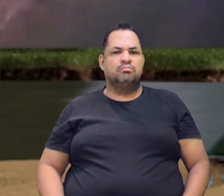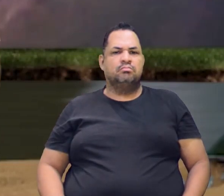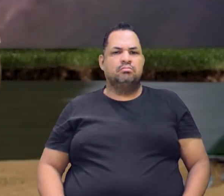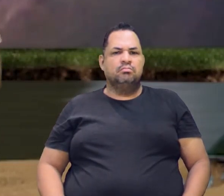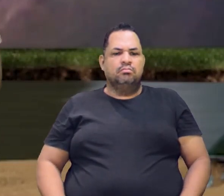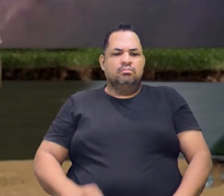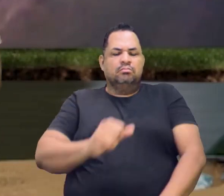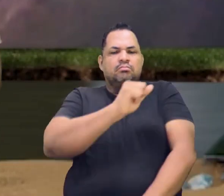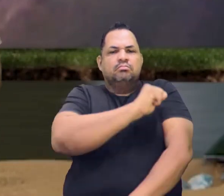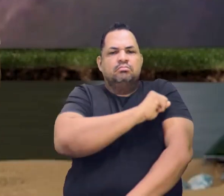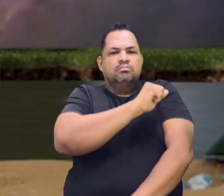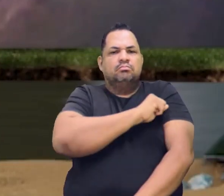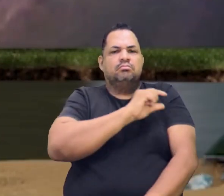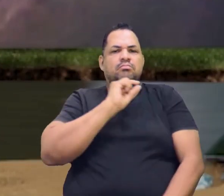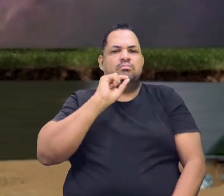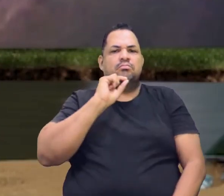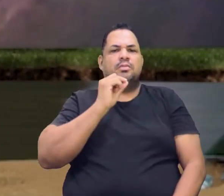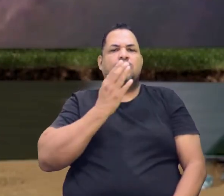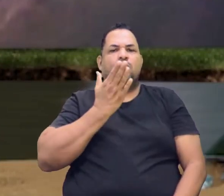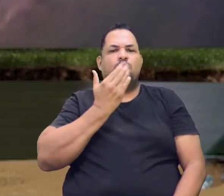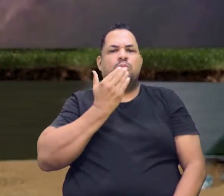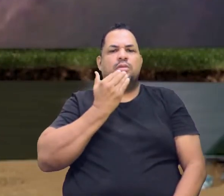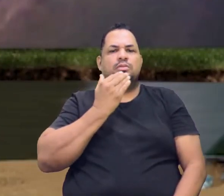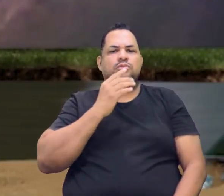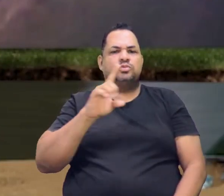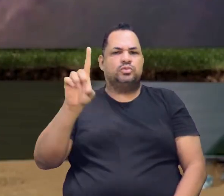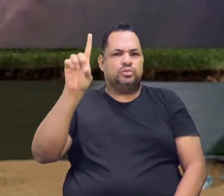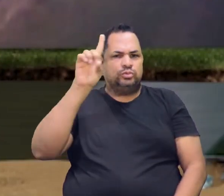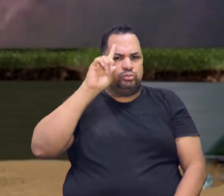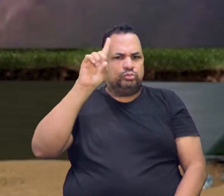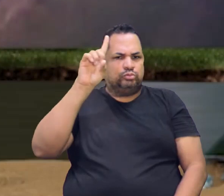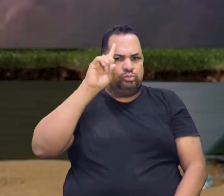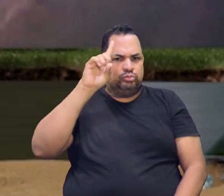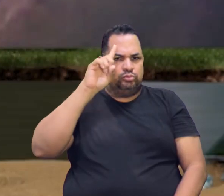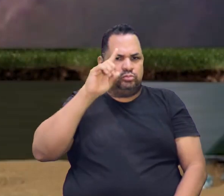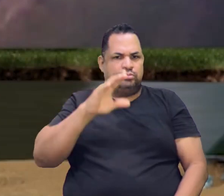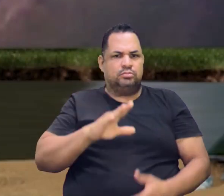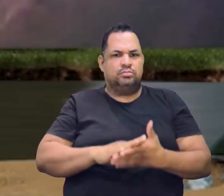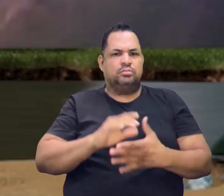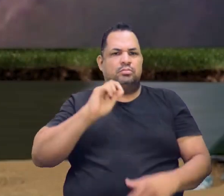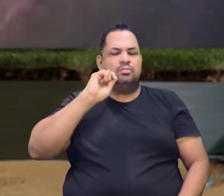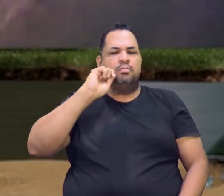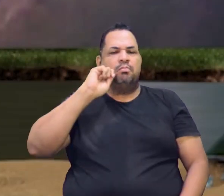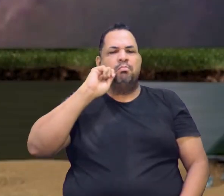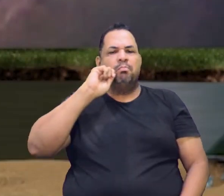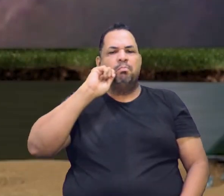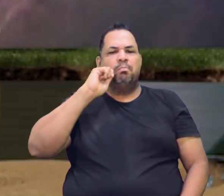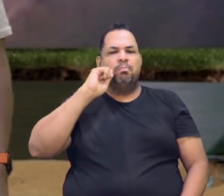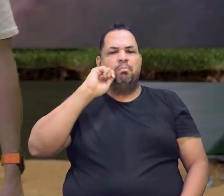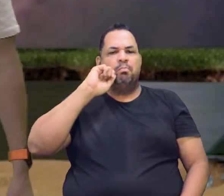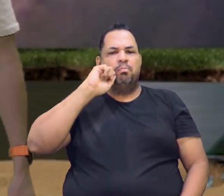Aluno, tu sabe o que o Rondon comia todos os dias? Pão com feijão.